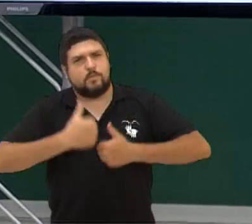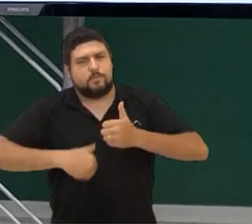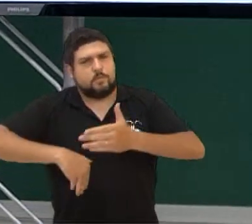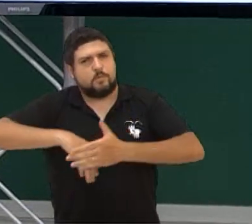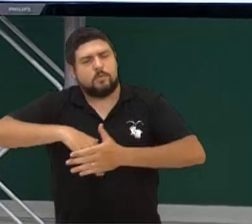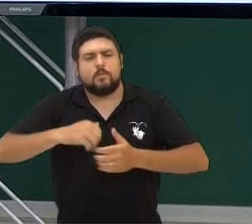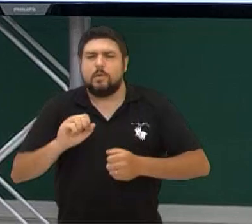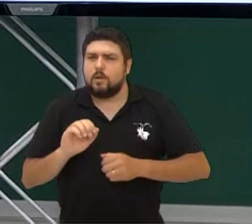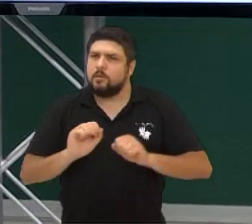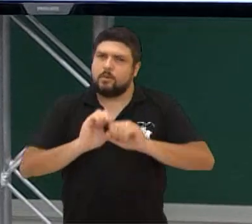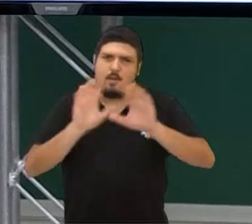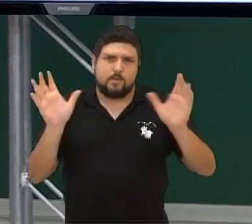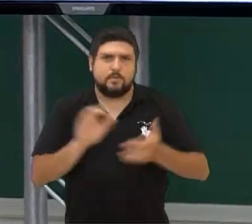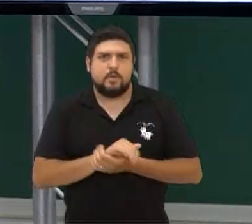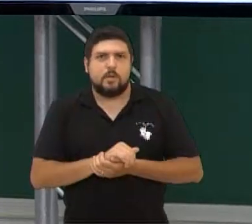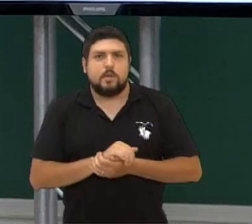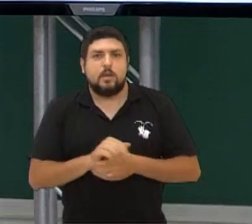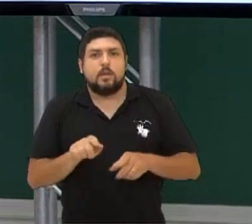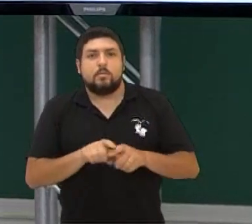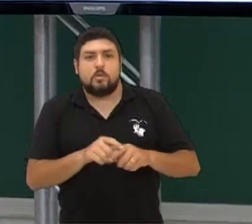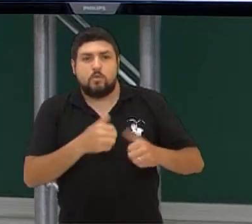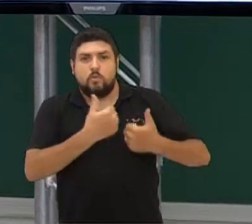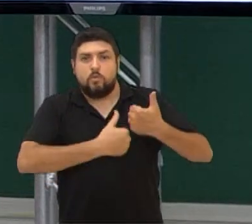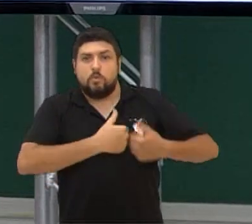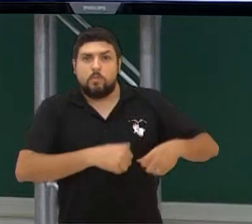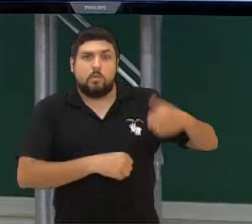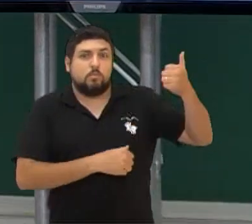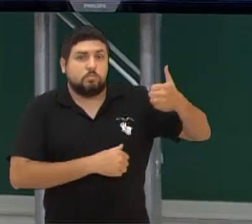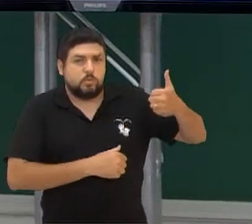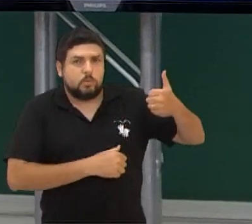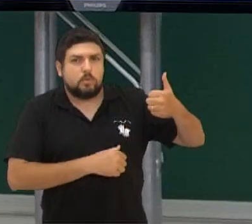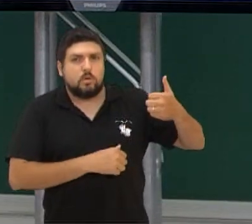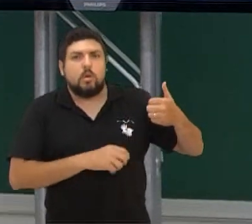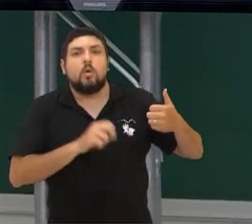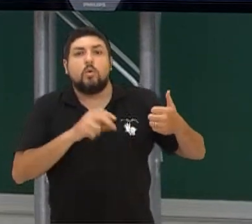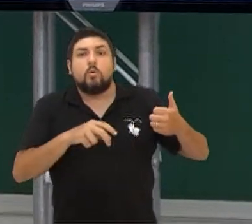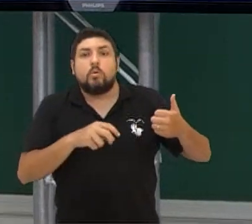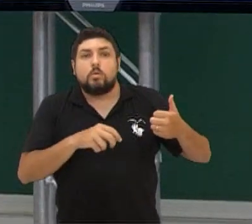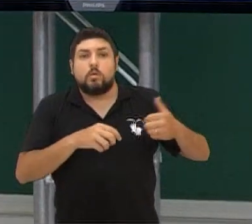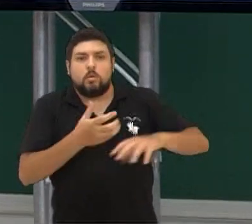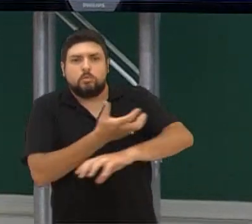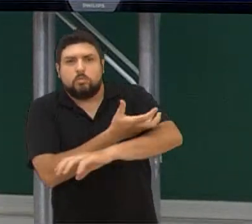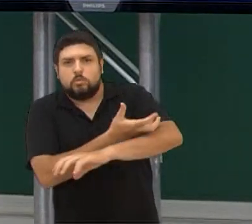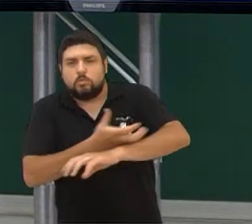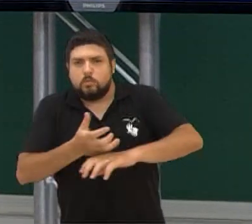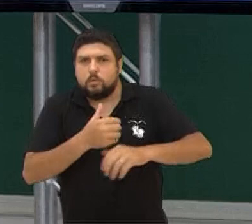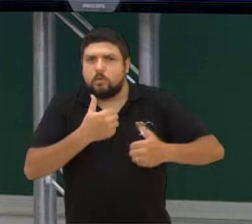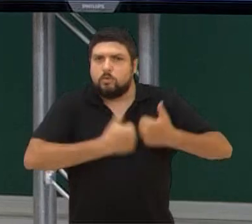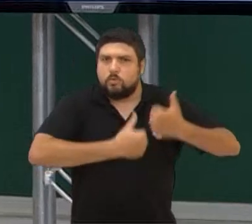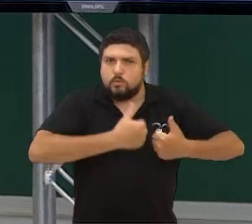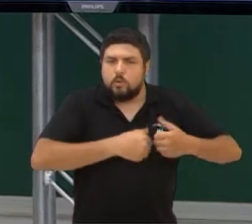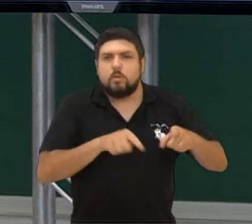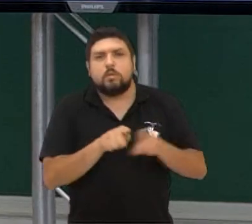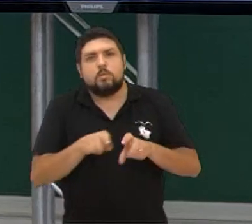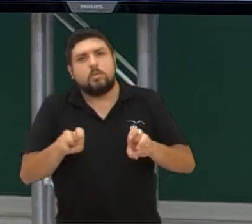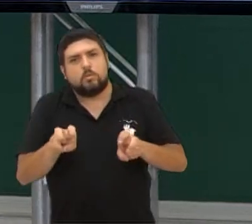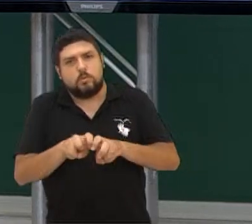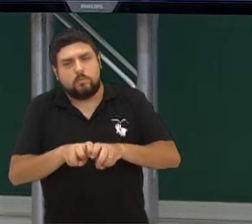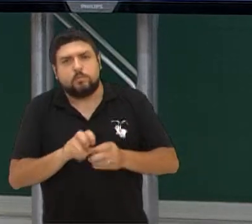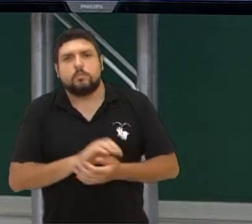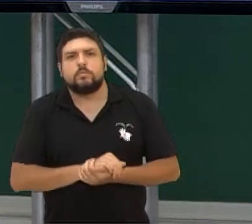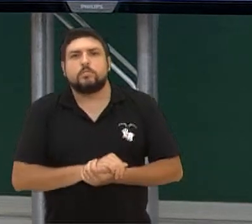né? E depois do futebol, isso futebol a gente considerando futebol de campo e o futebol de salão, tá? E